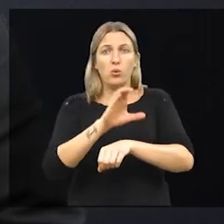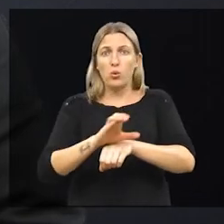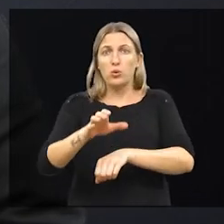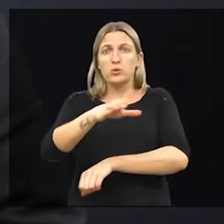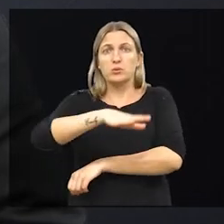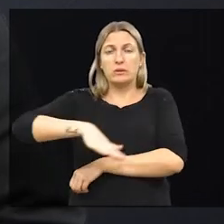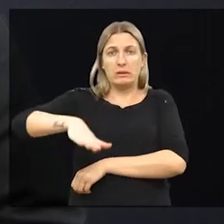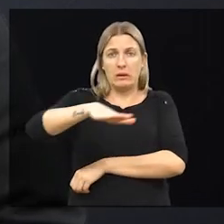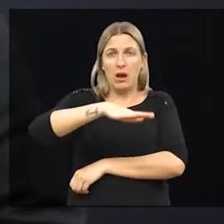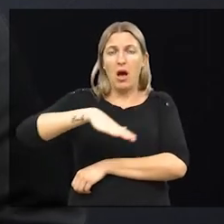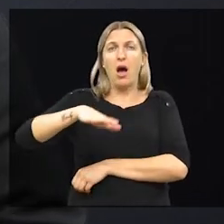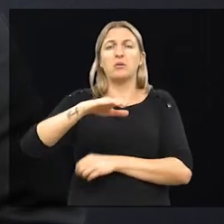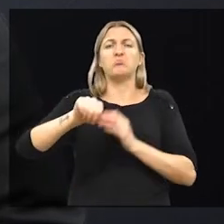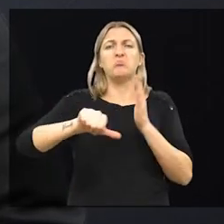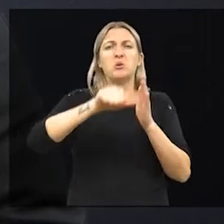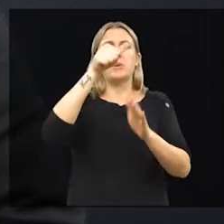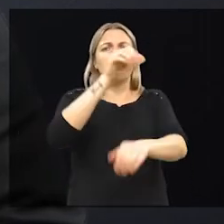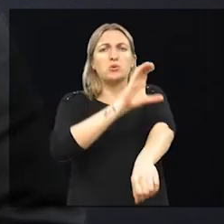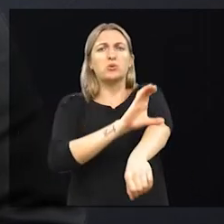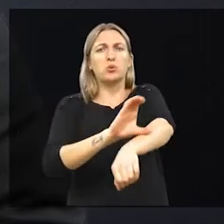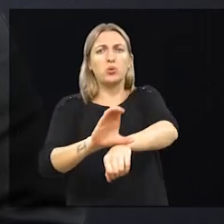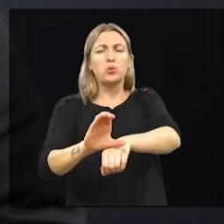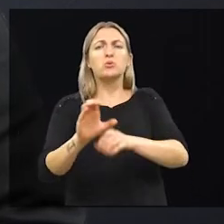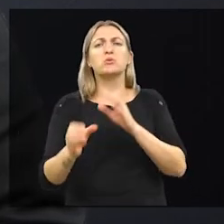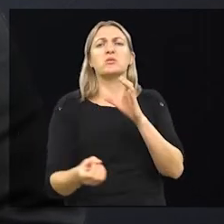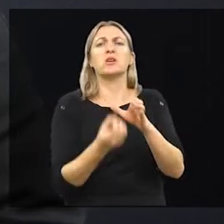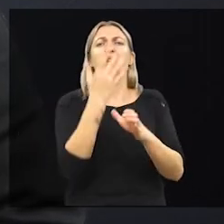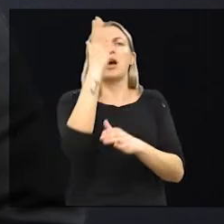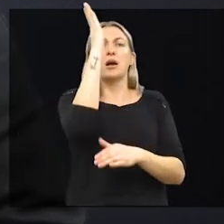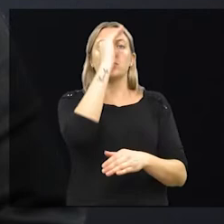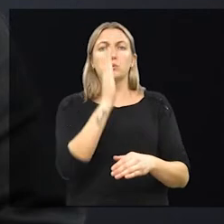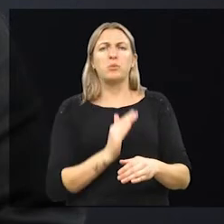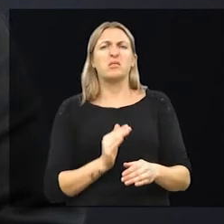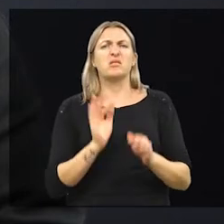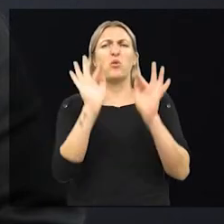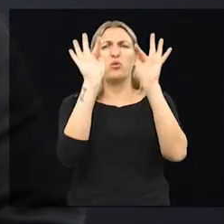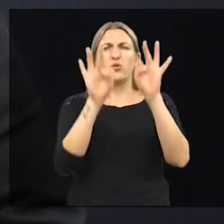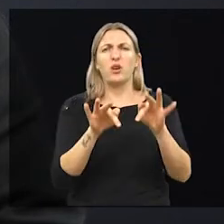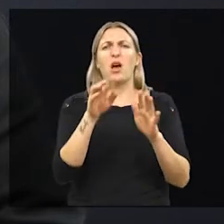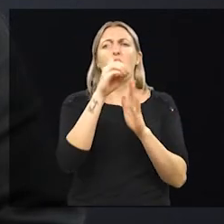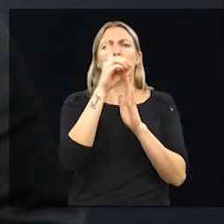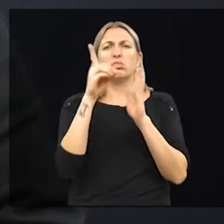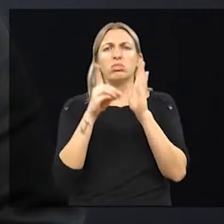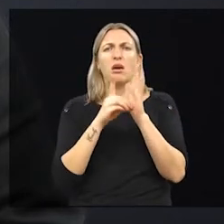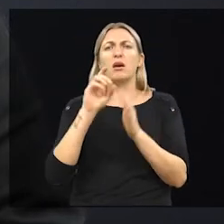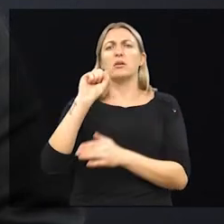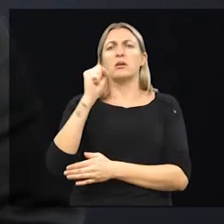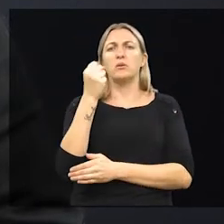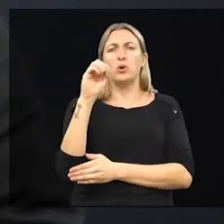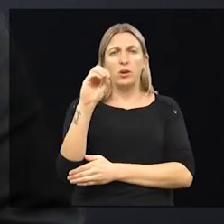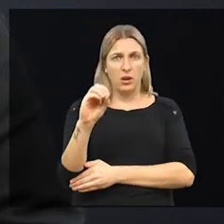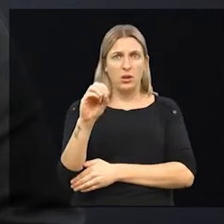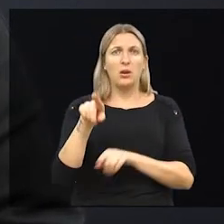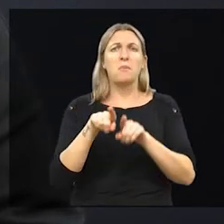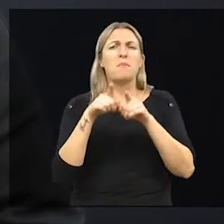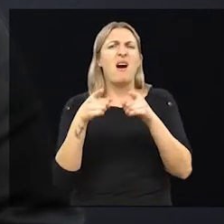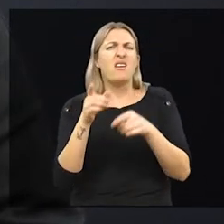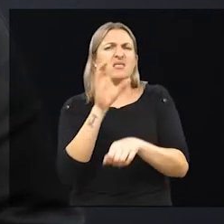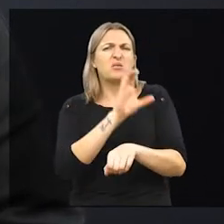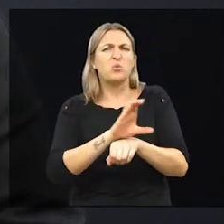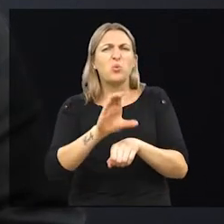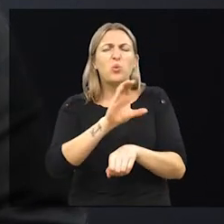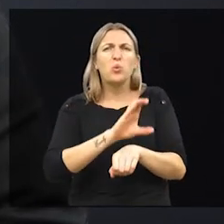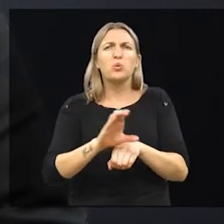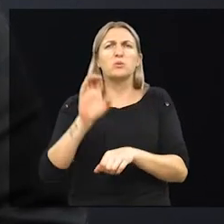cursos nessa área que os primeiros cursos que foram criados aqui no brasil foram no final da década de 80